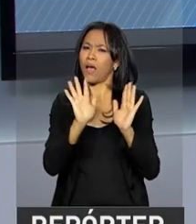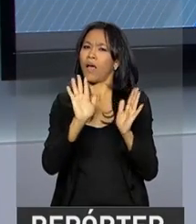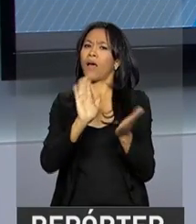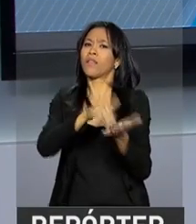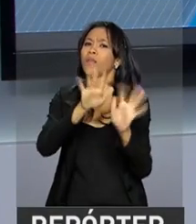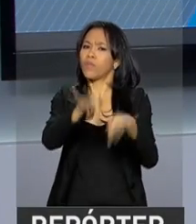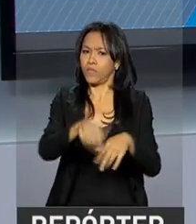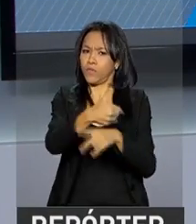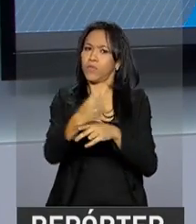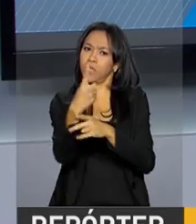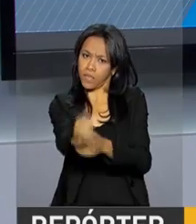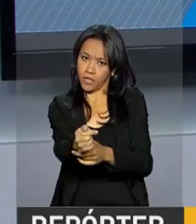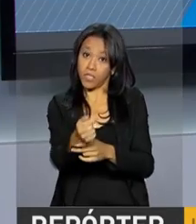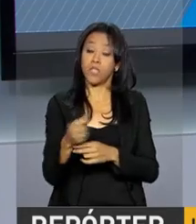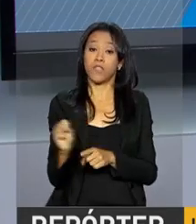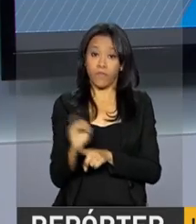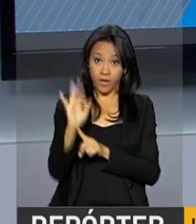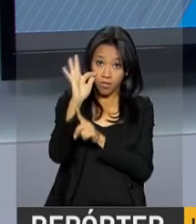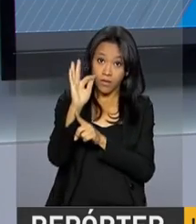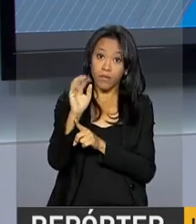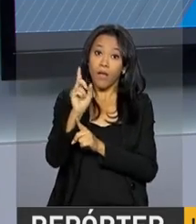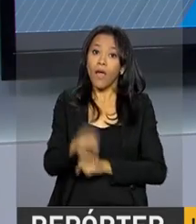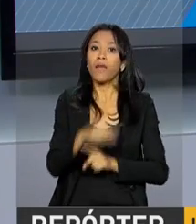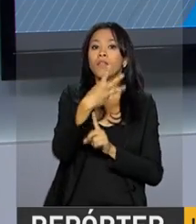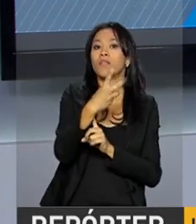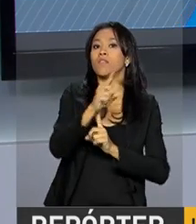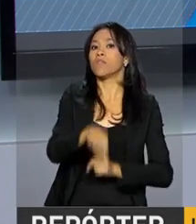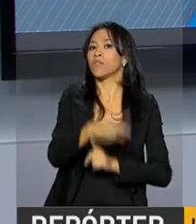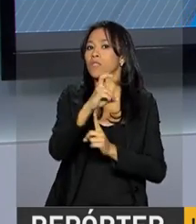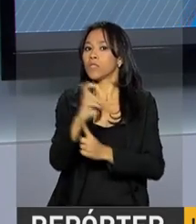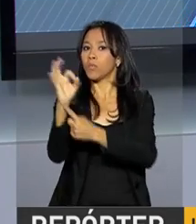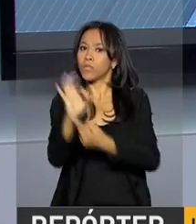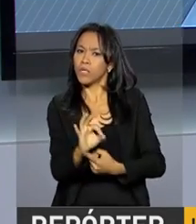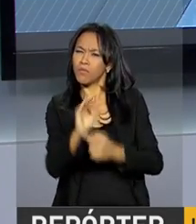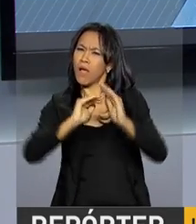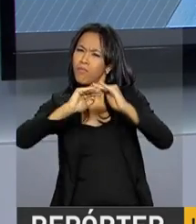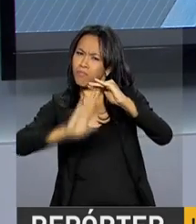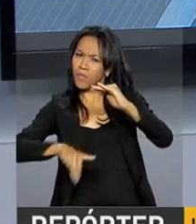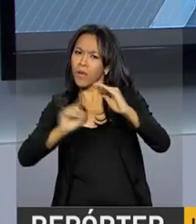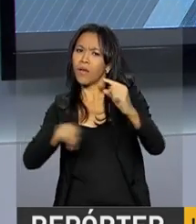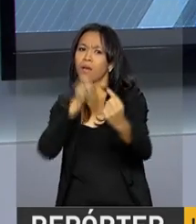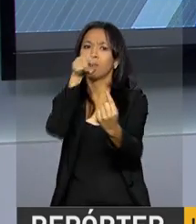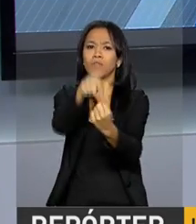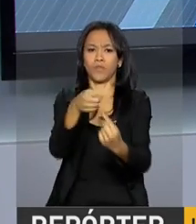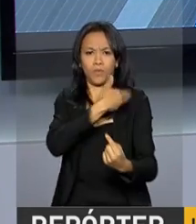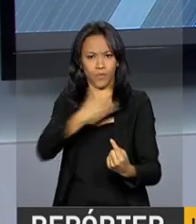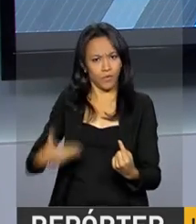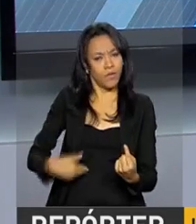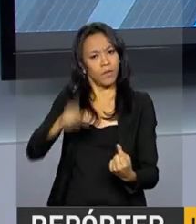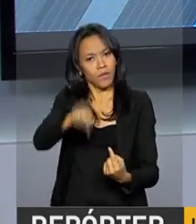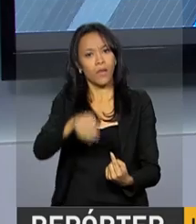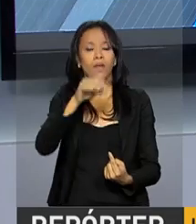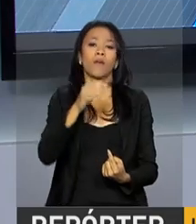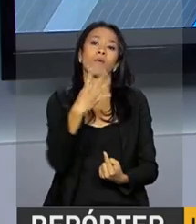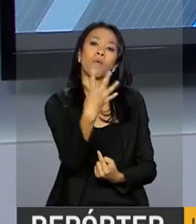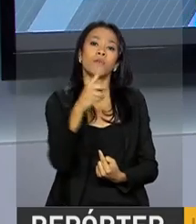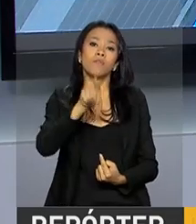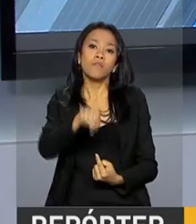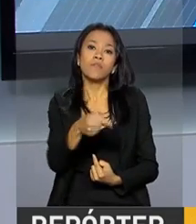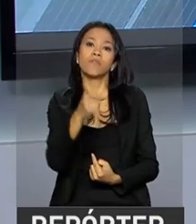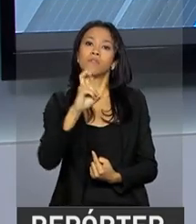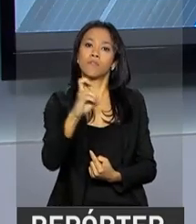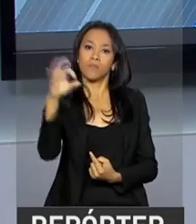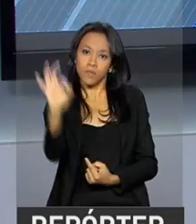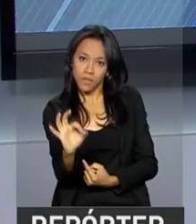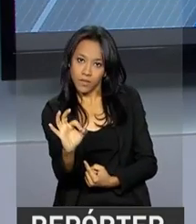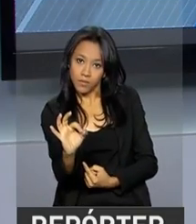A expectativa de inflação ficou em 3,5%, bem abaixo da meta de 4,5% estabelecida para este